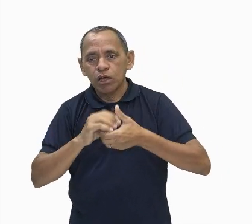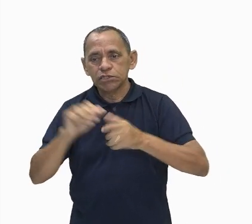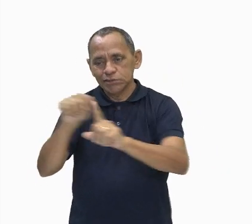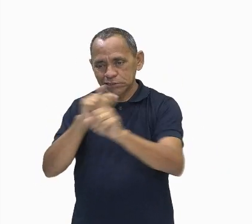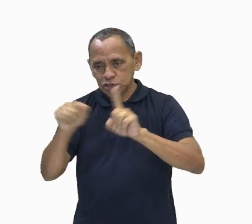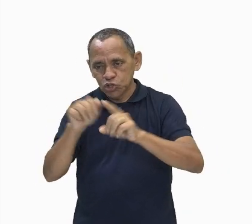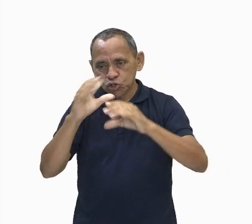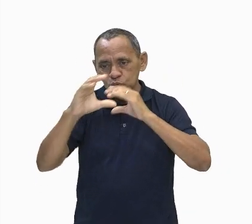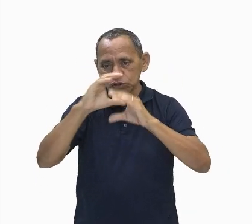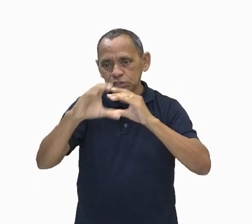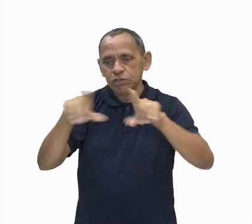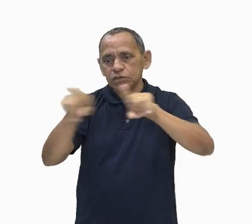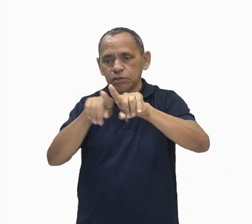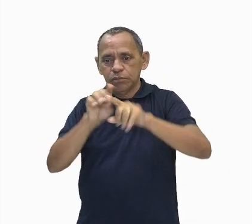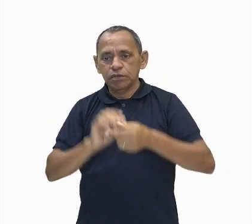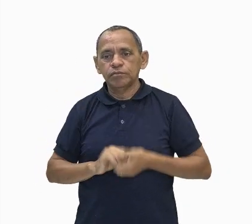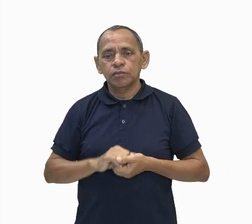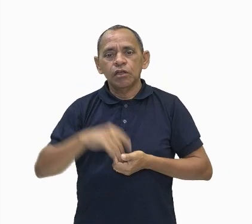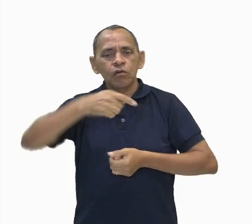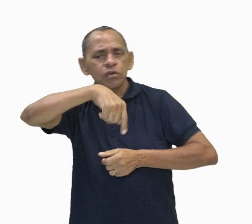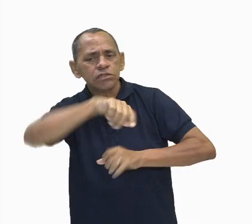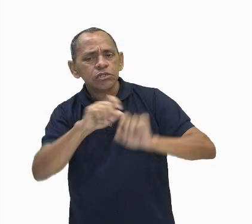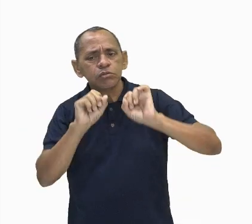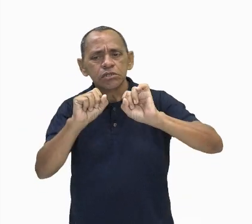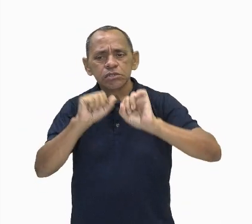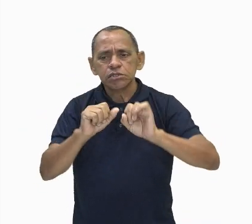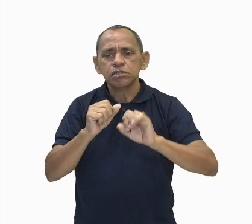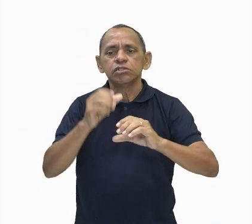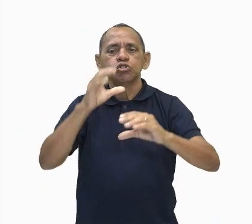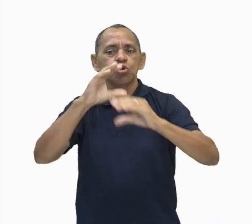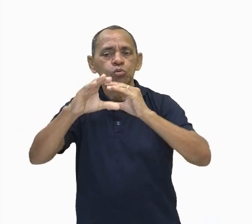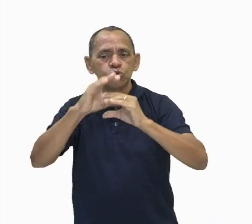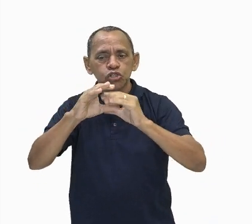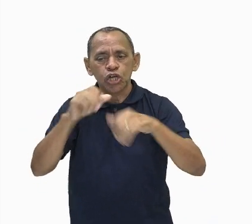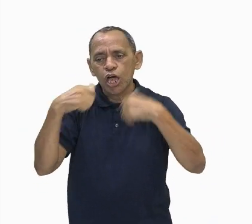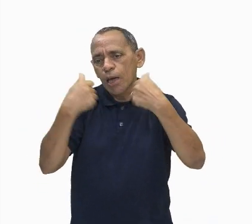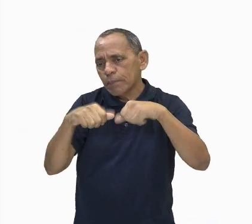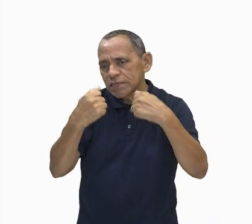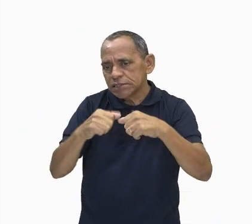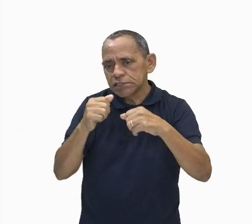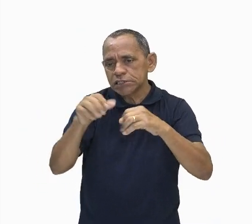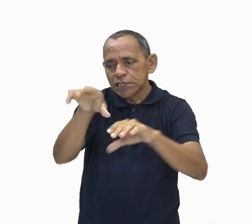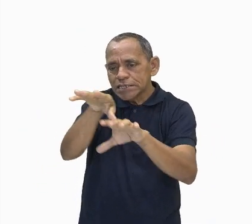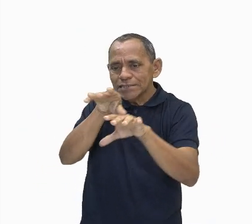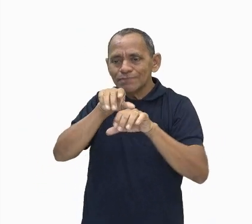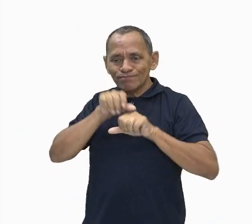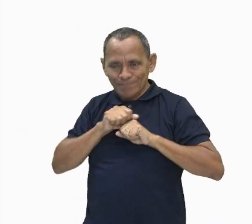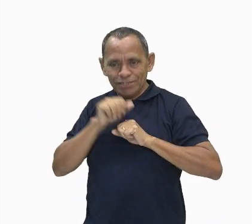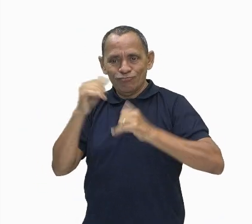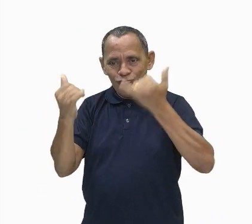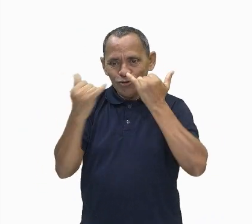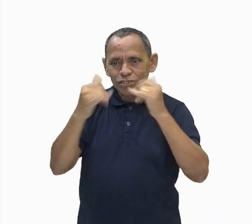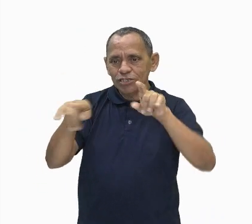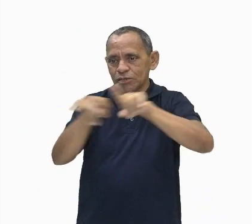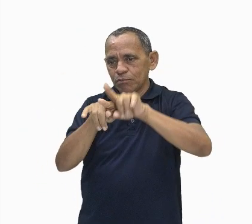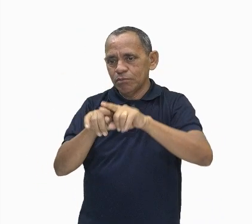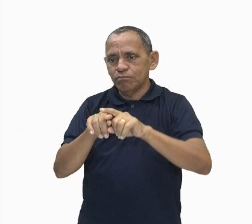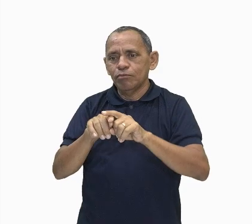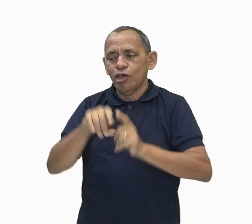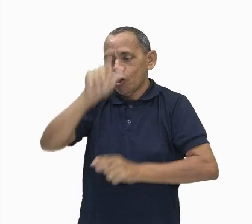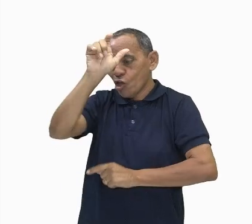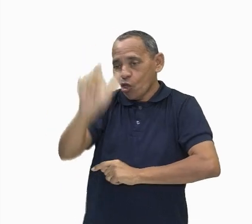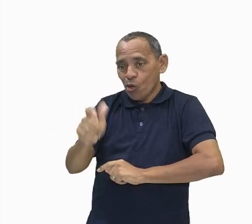sociocomunicativa. Então, o que você precisa comunicar, aquilo que você precisa receber de informação de um outro, de uma pessoa que